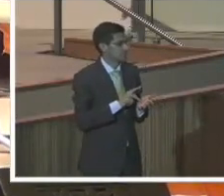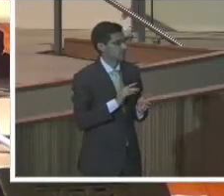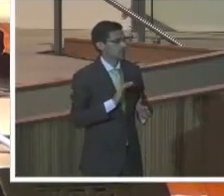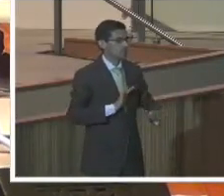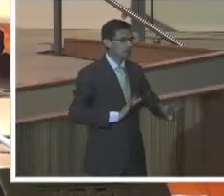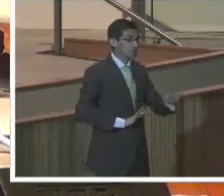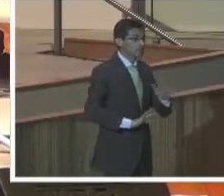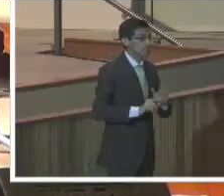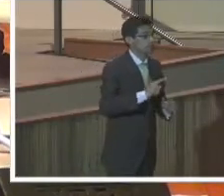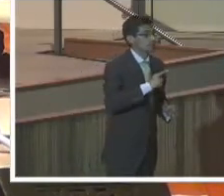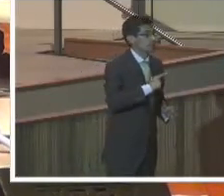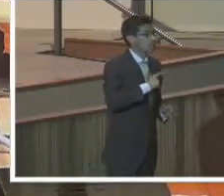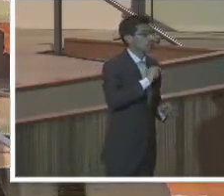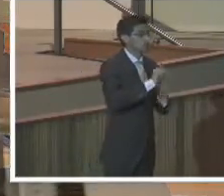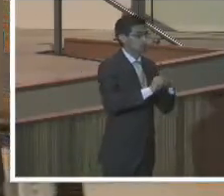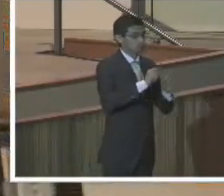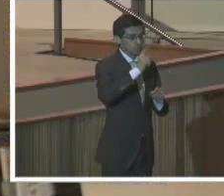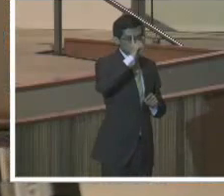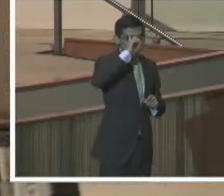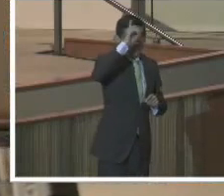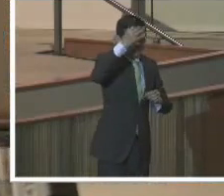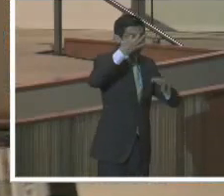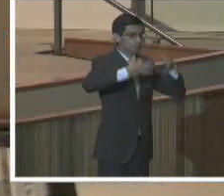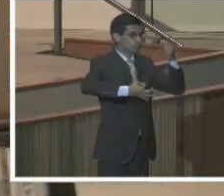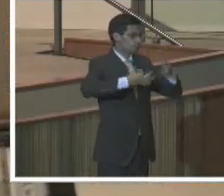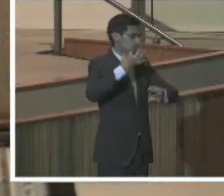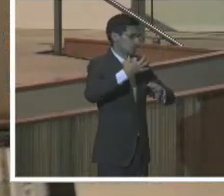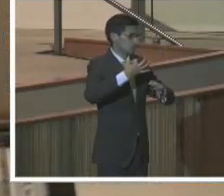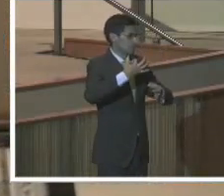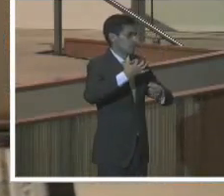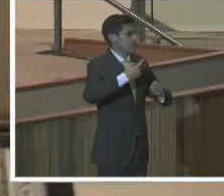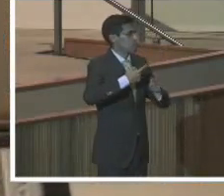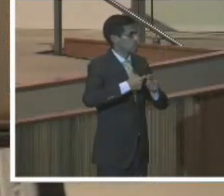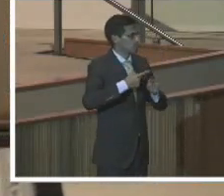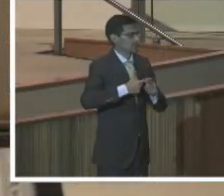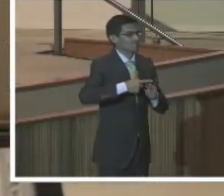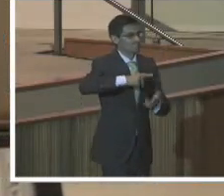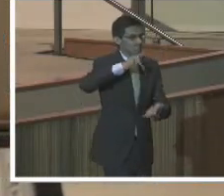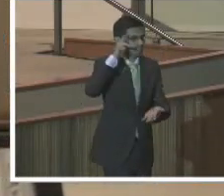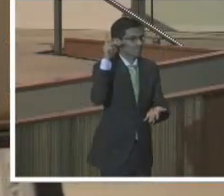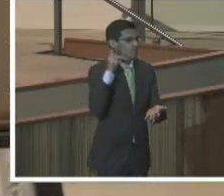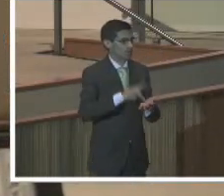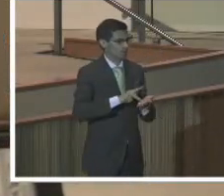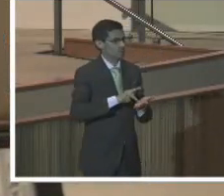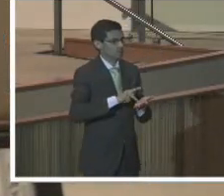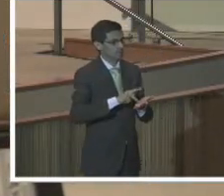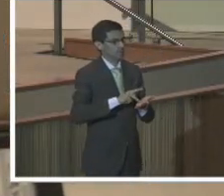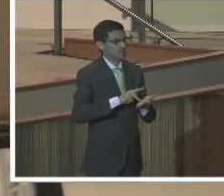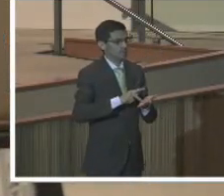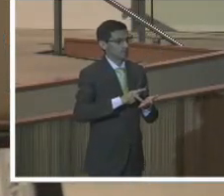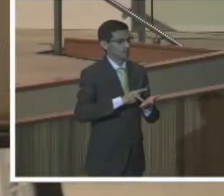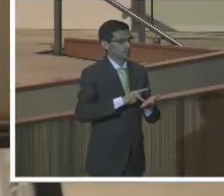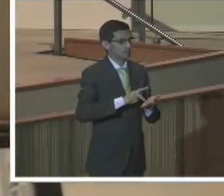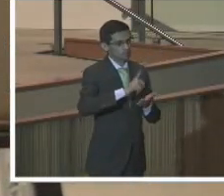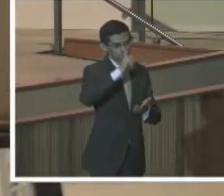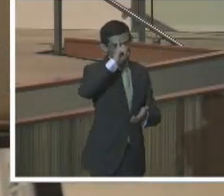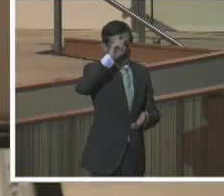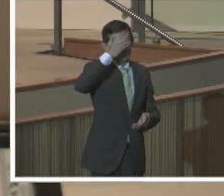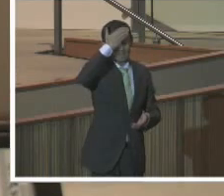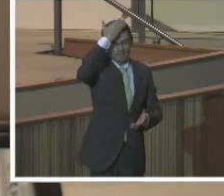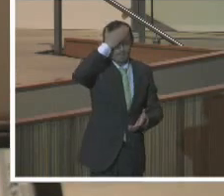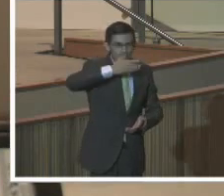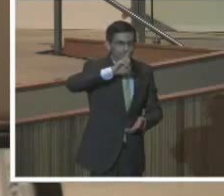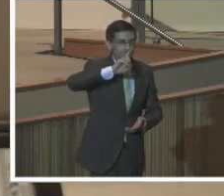no dia do juízo não funciona, porque esse encontro é encontro de juízo, é encontro